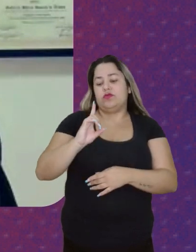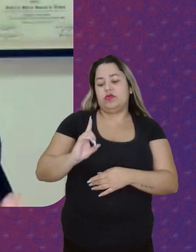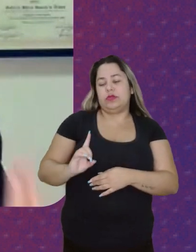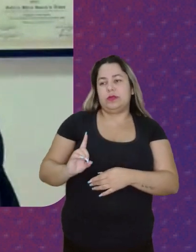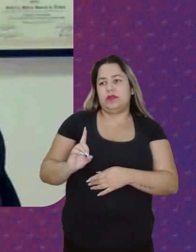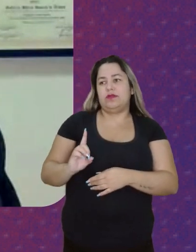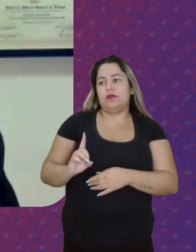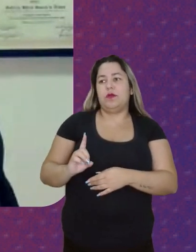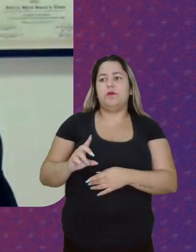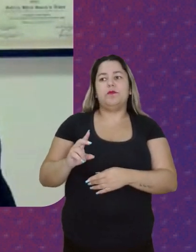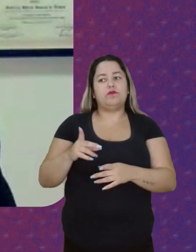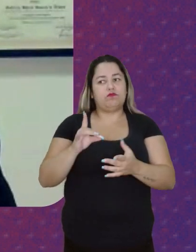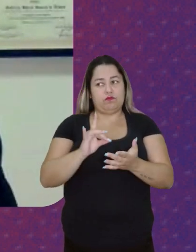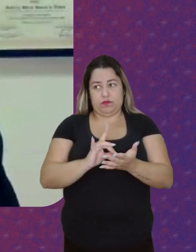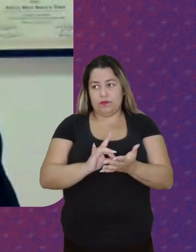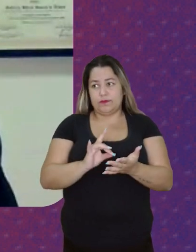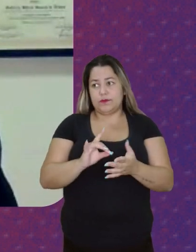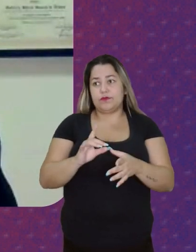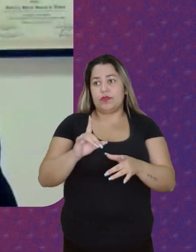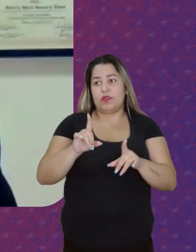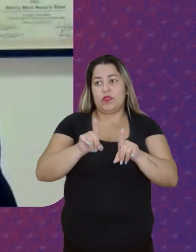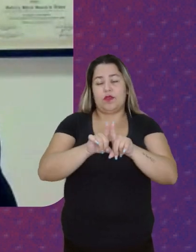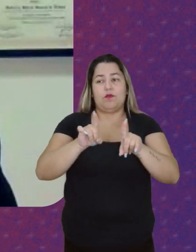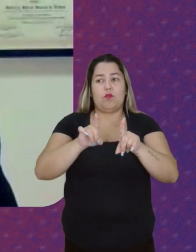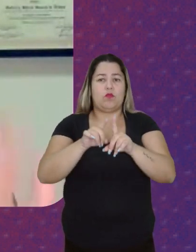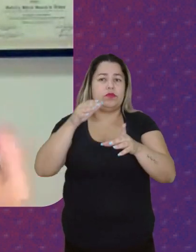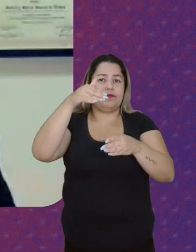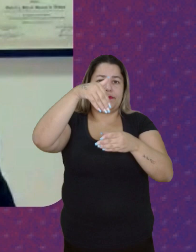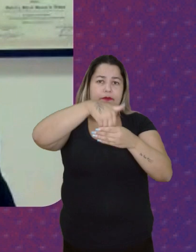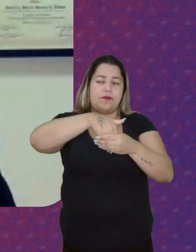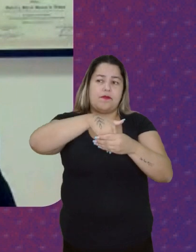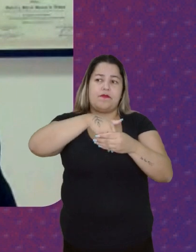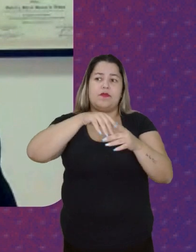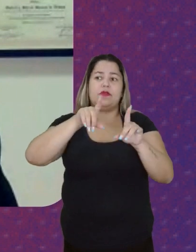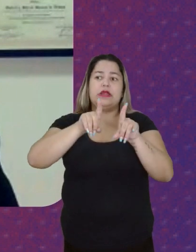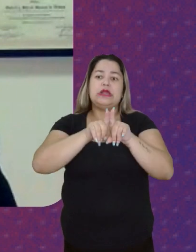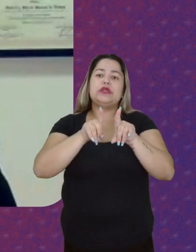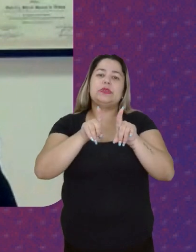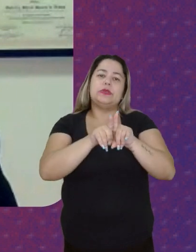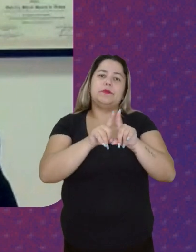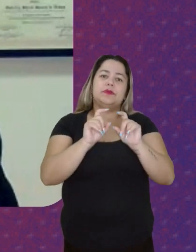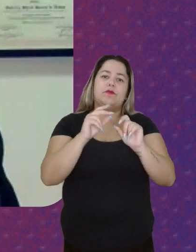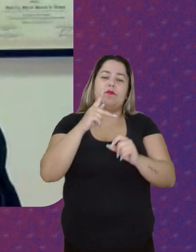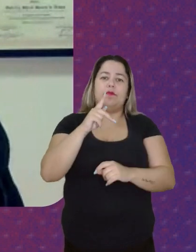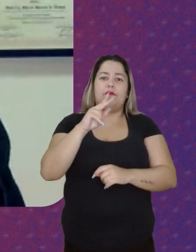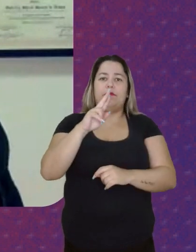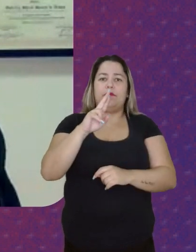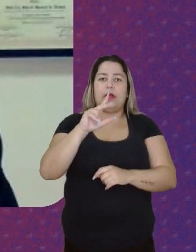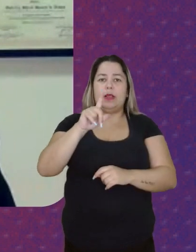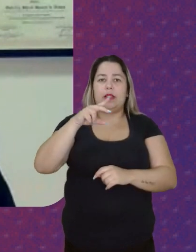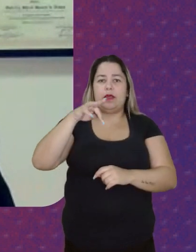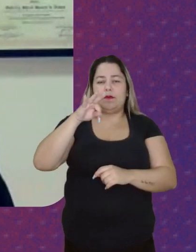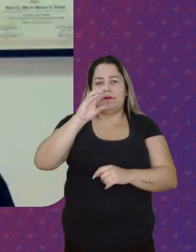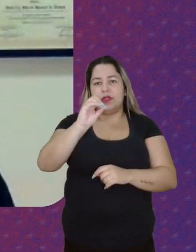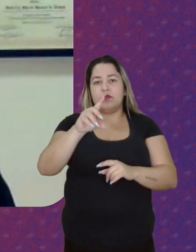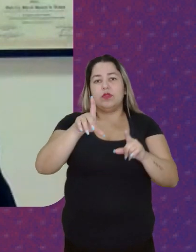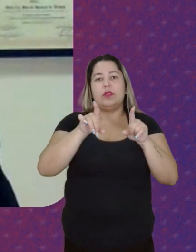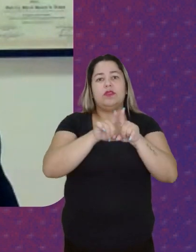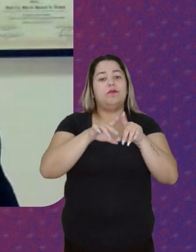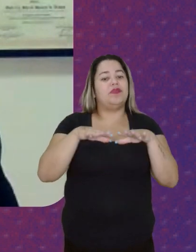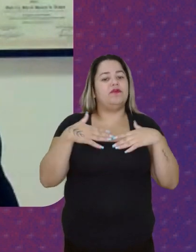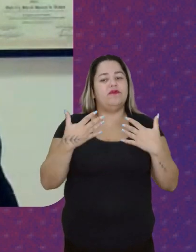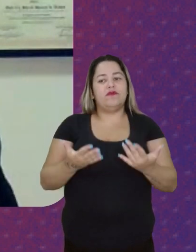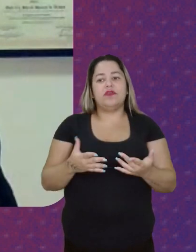né, pela lógica proporcional, puxadores de voto acabavam alçando ao parlamento candidatos de esquerda, e